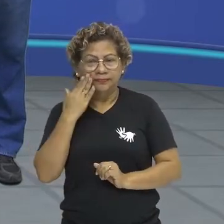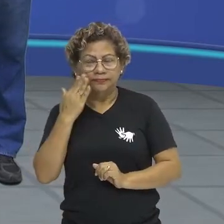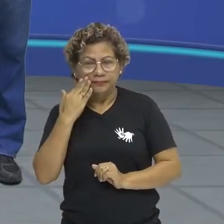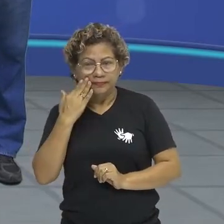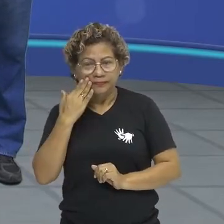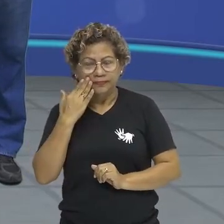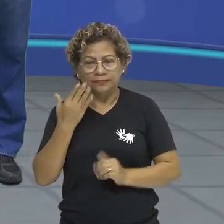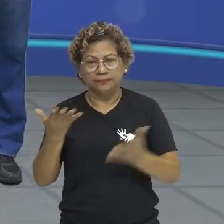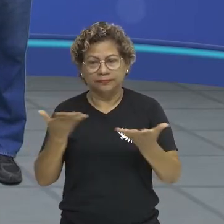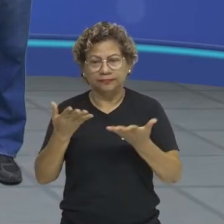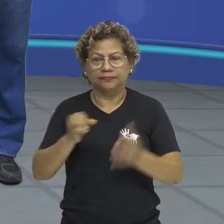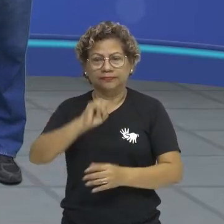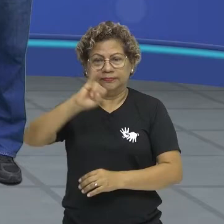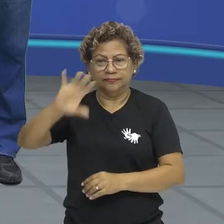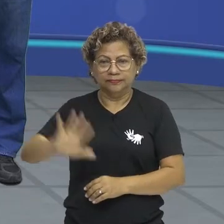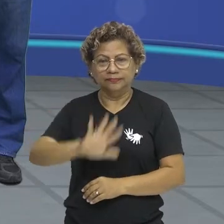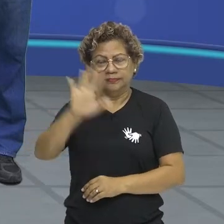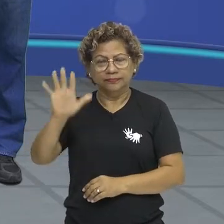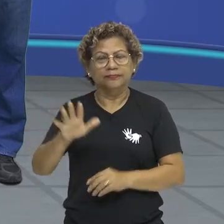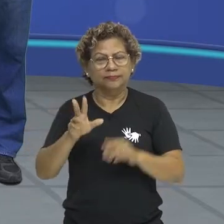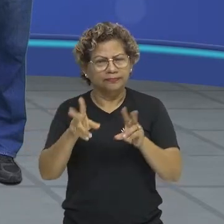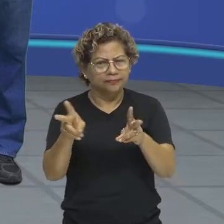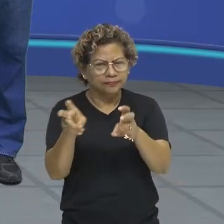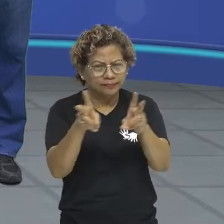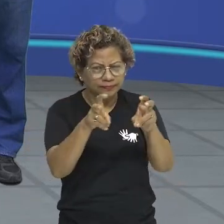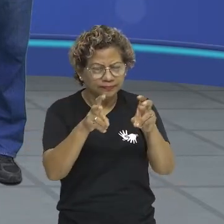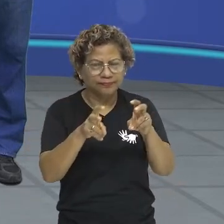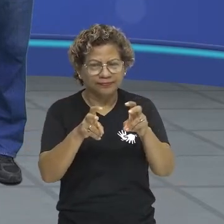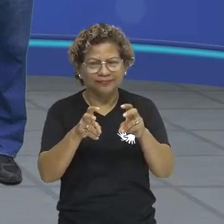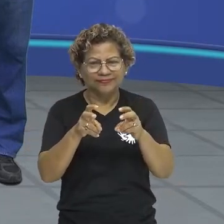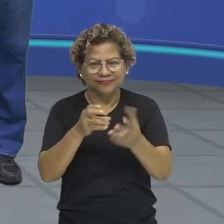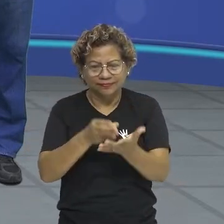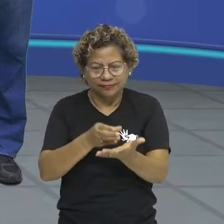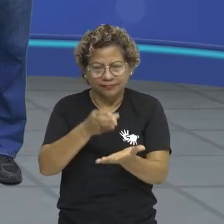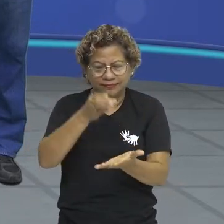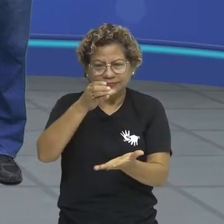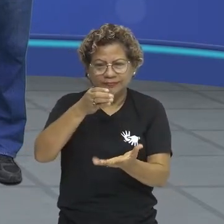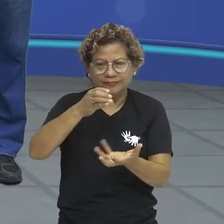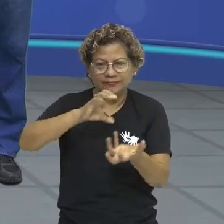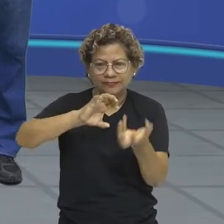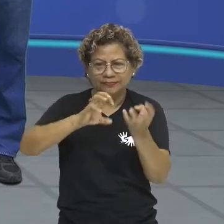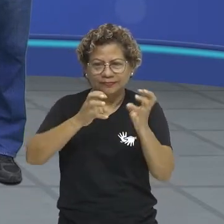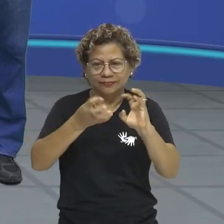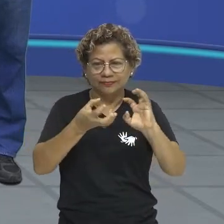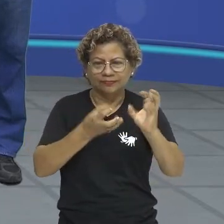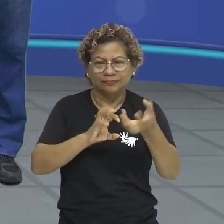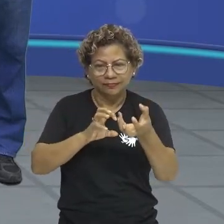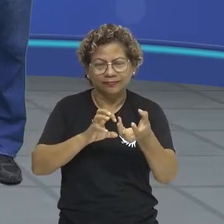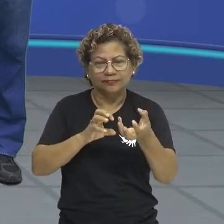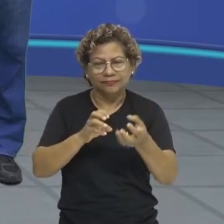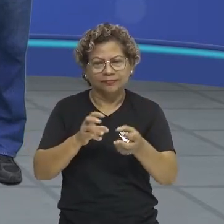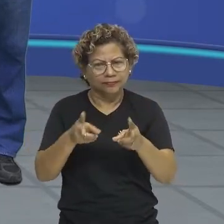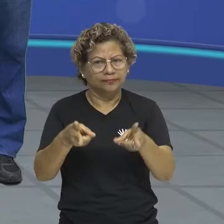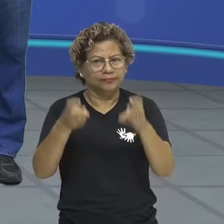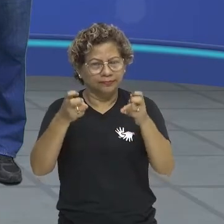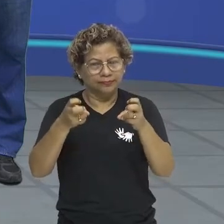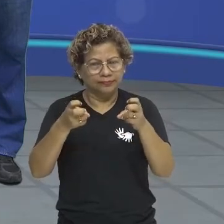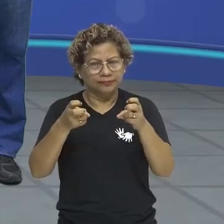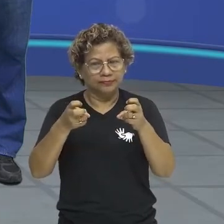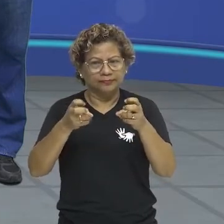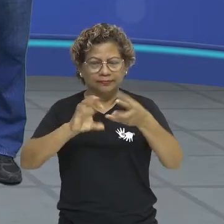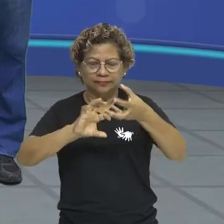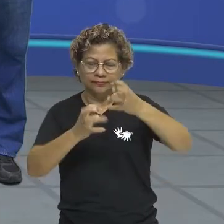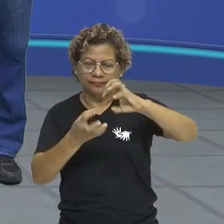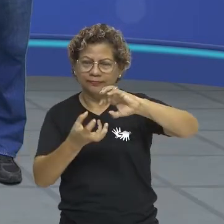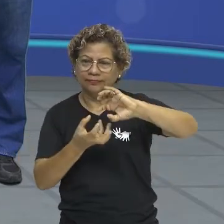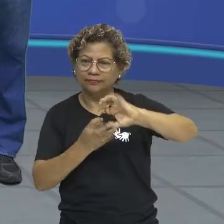aqui uma garrafa sendo deformada, mostrando para você um dos efeitos da força, que também é a